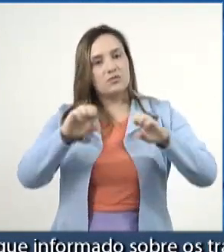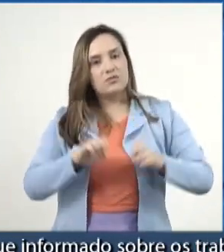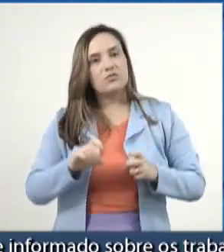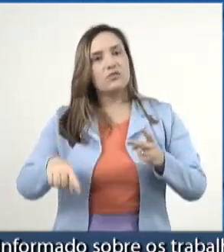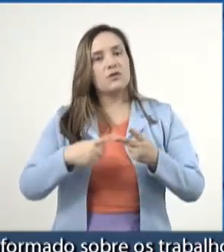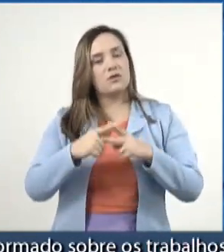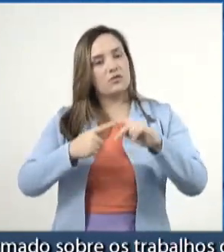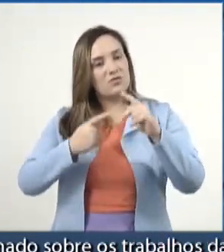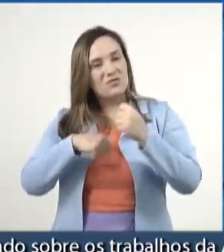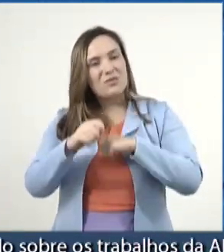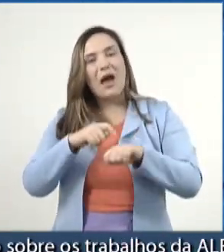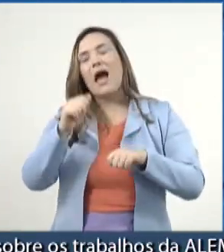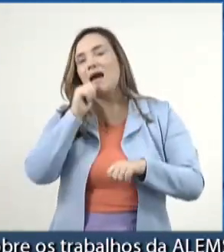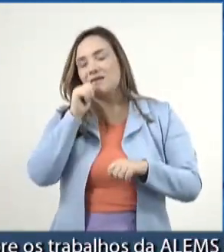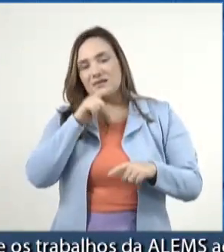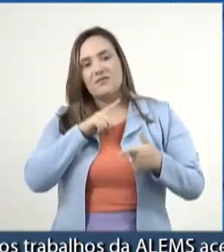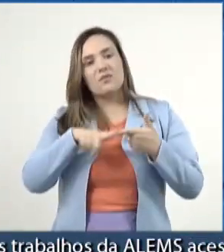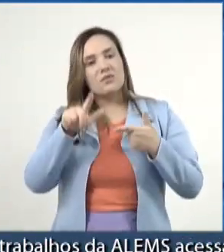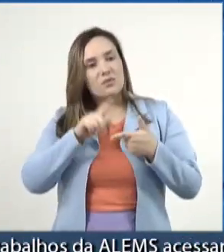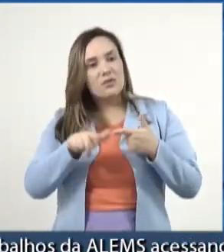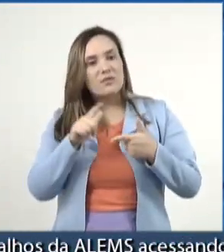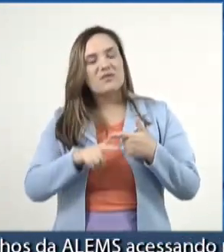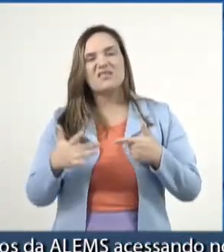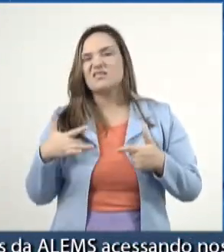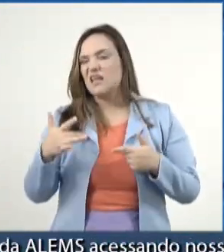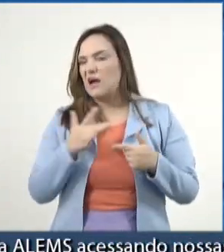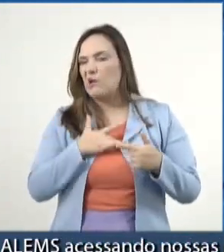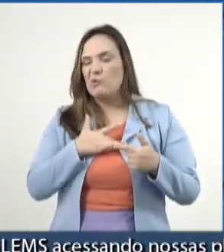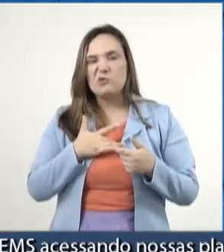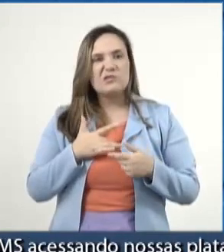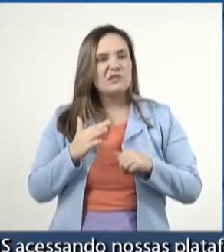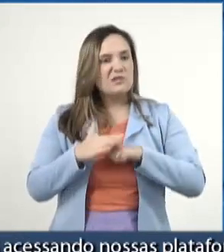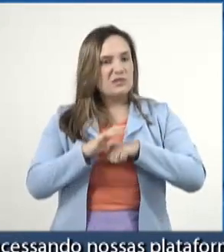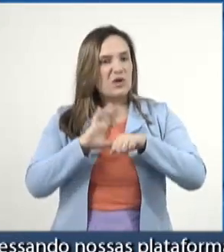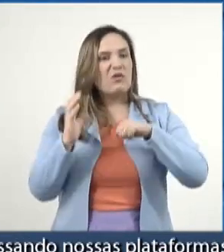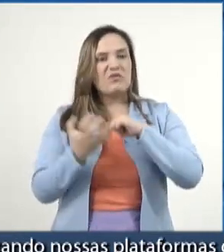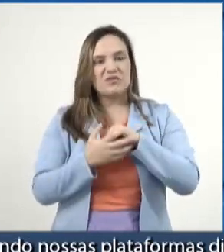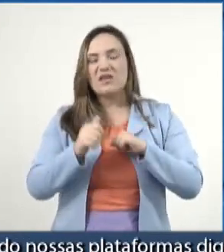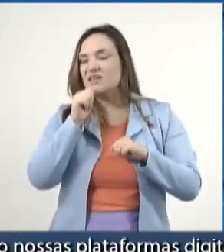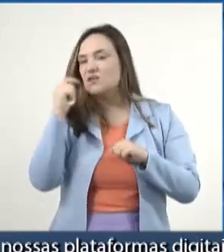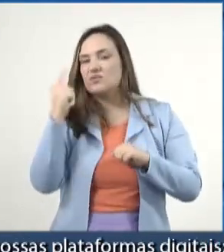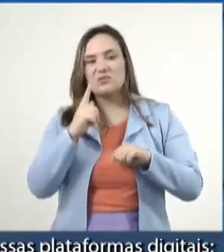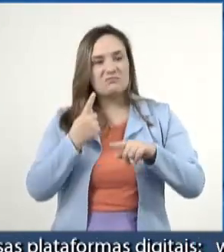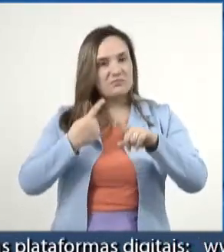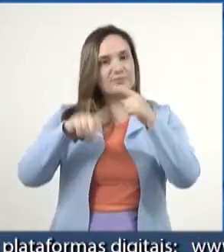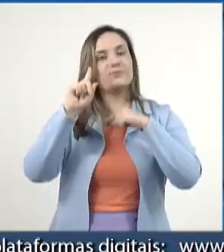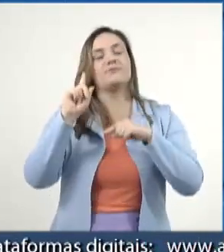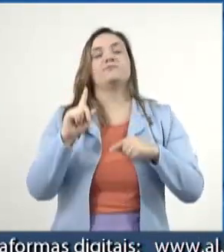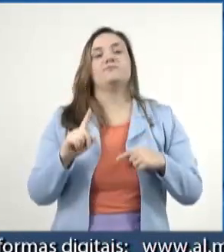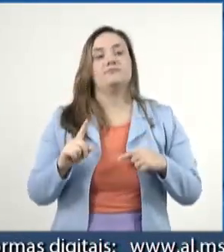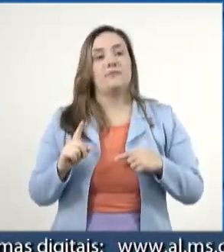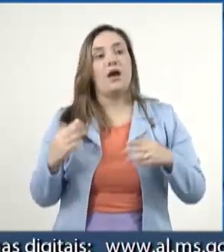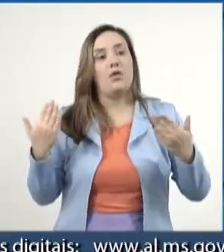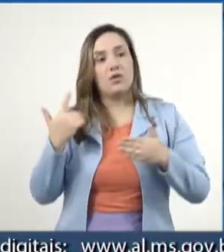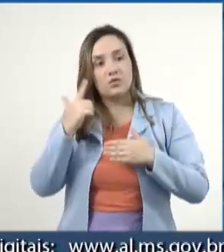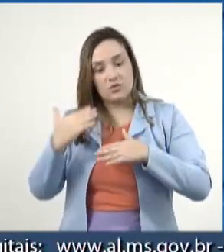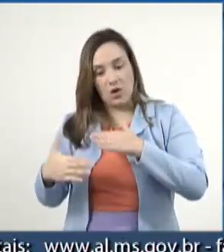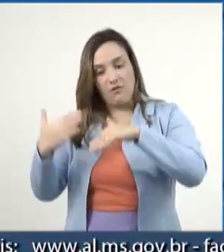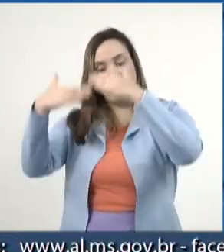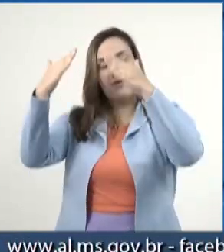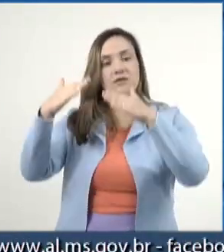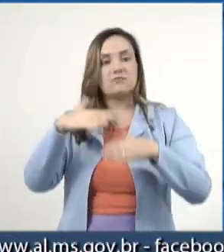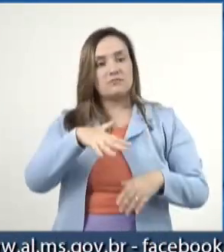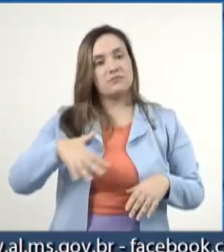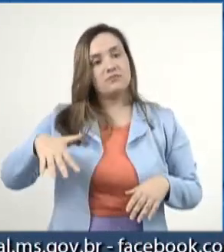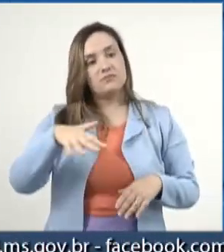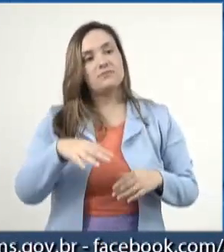economia, mesmo em meio a uma crise sanitária e financeira sem precedentes advindas da Covid. Graças aos avanços promovidos em todos os setores,